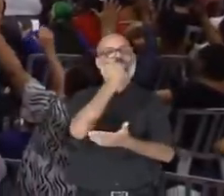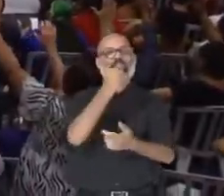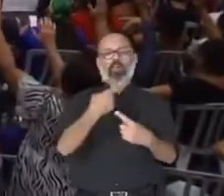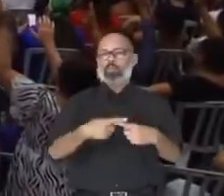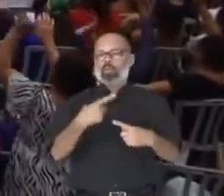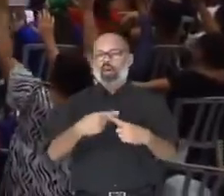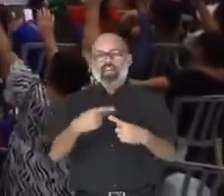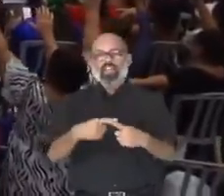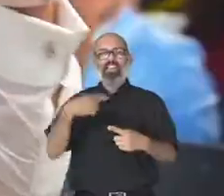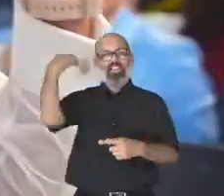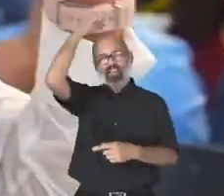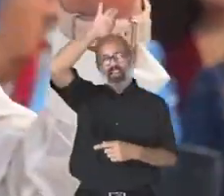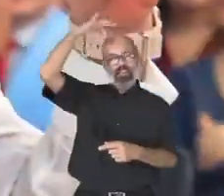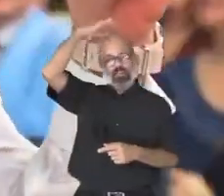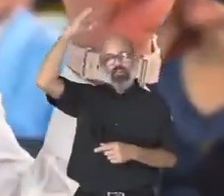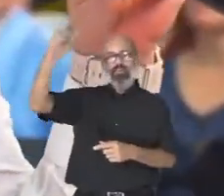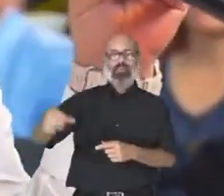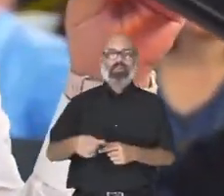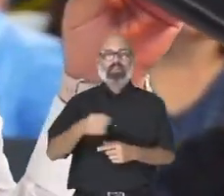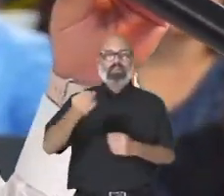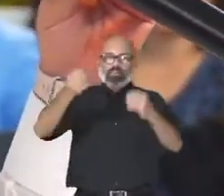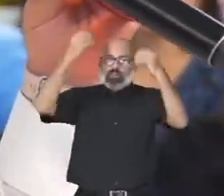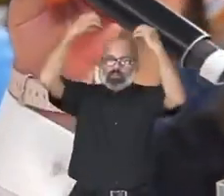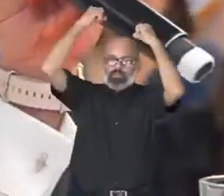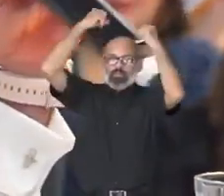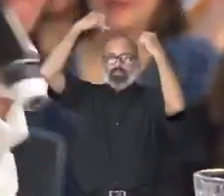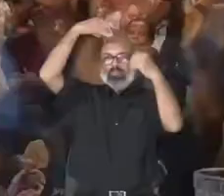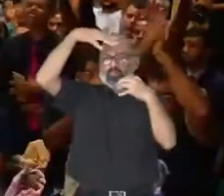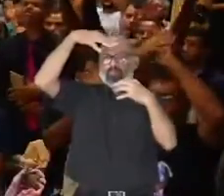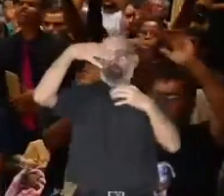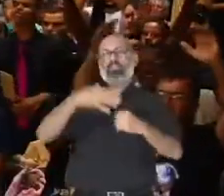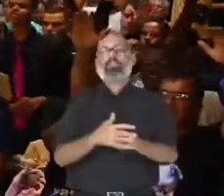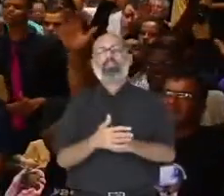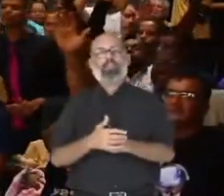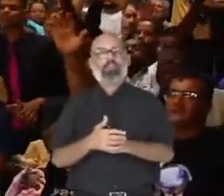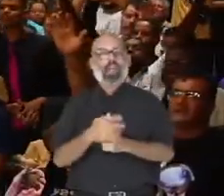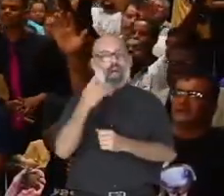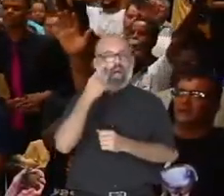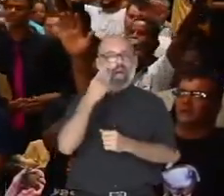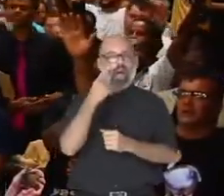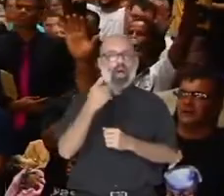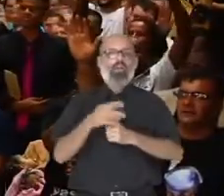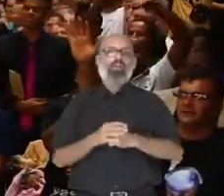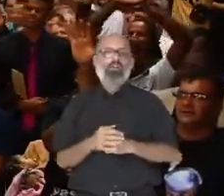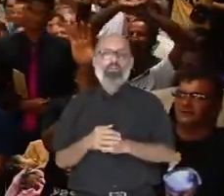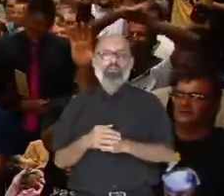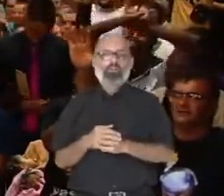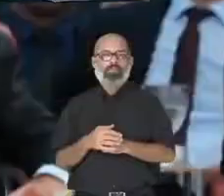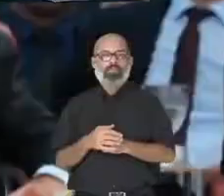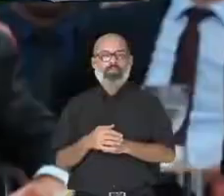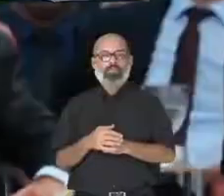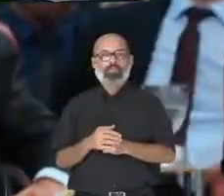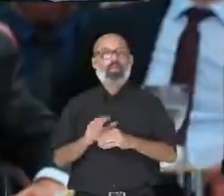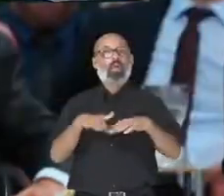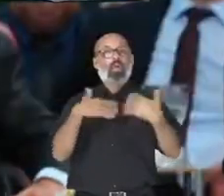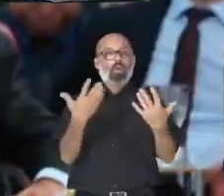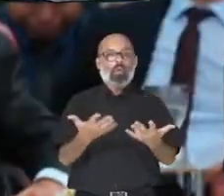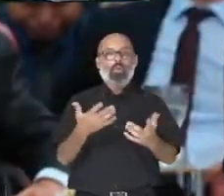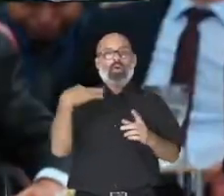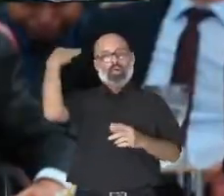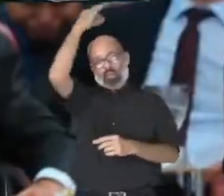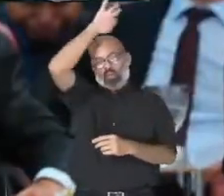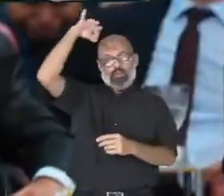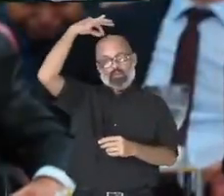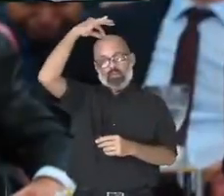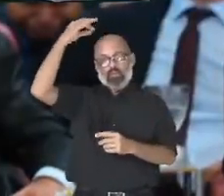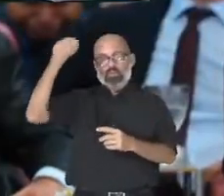porque eles têm o Espírito Santo sobre eles. Olha o que eu aprendo. Quando o Espírito Santo